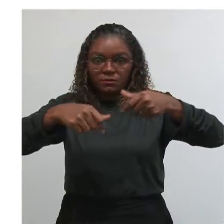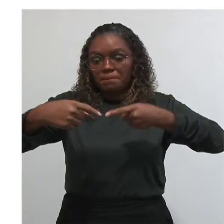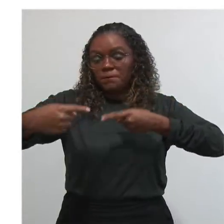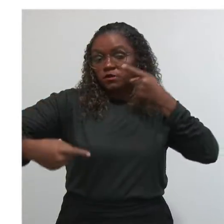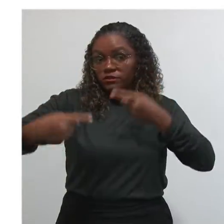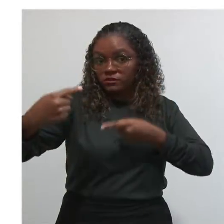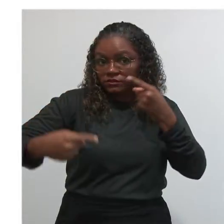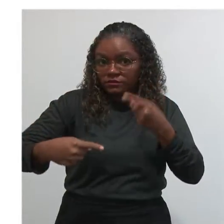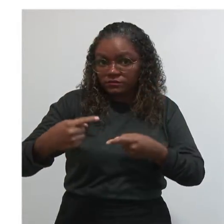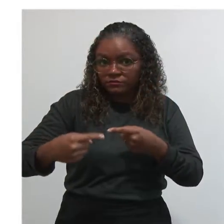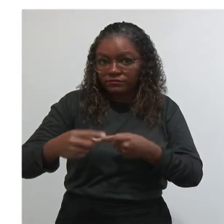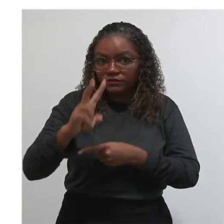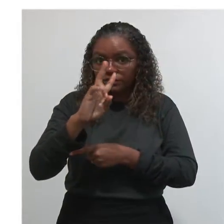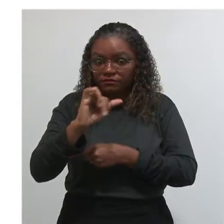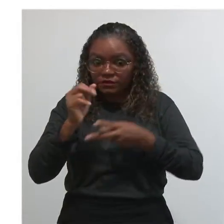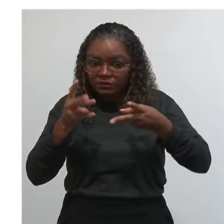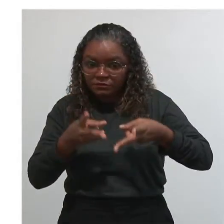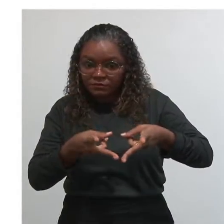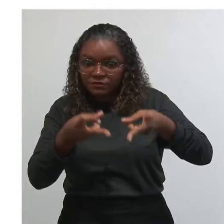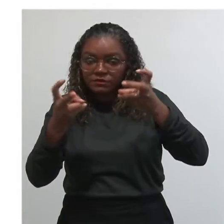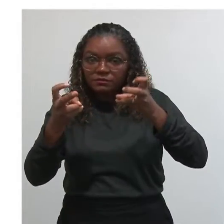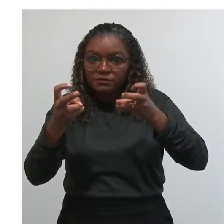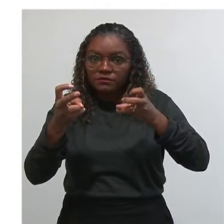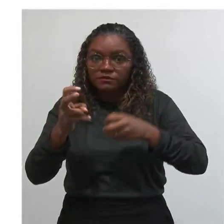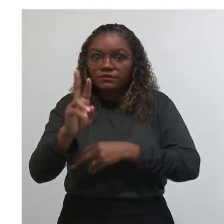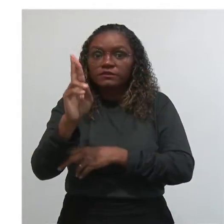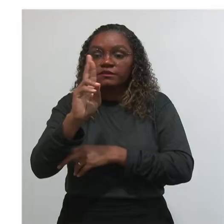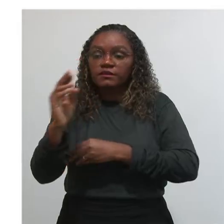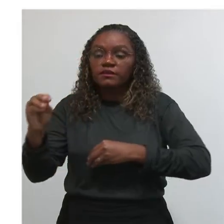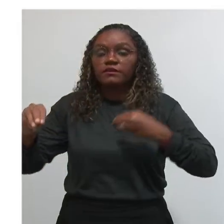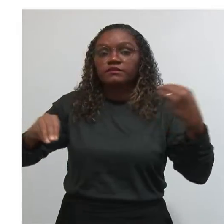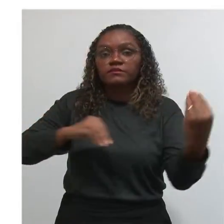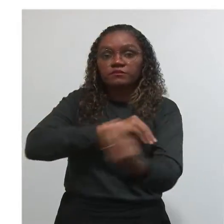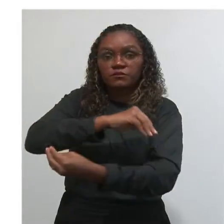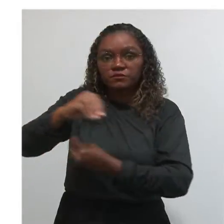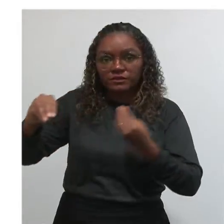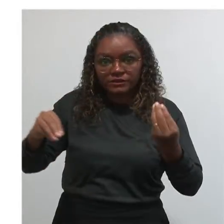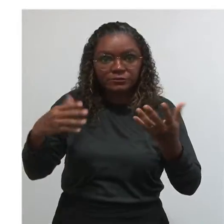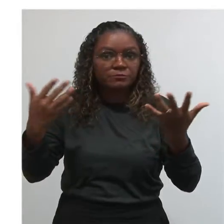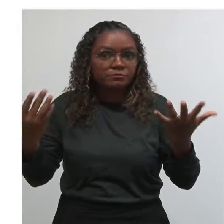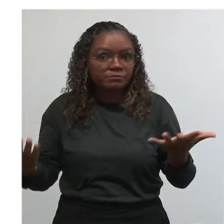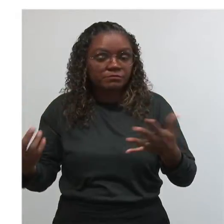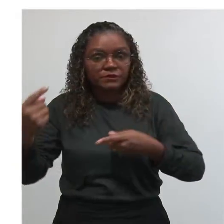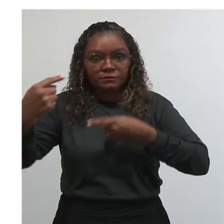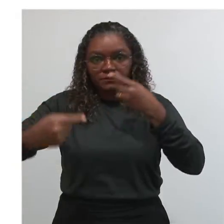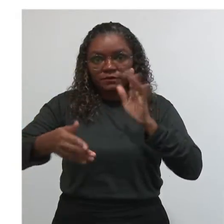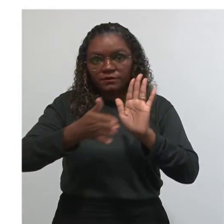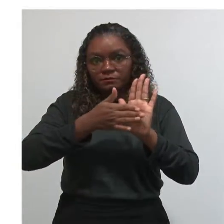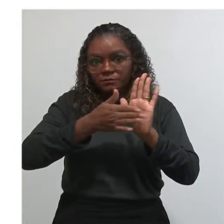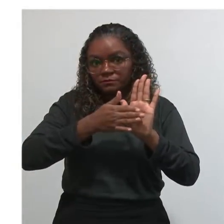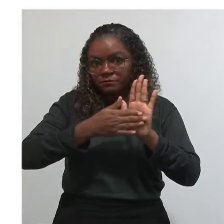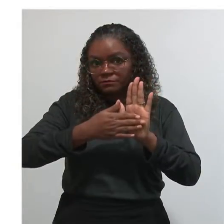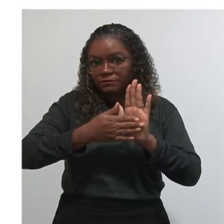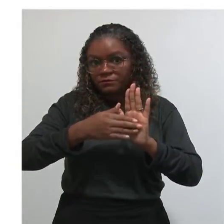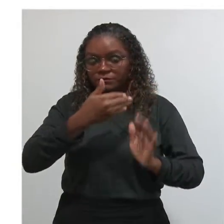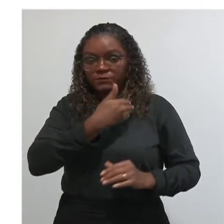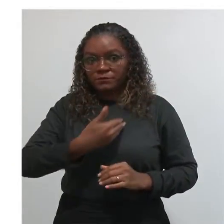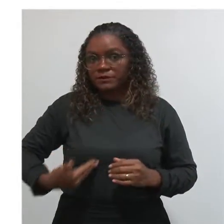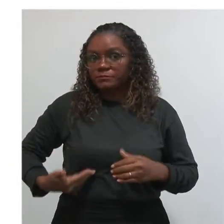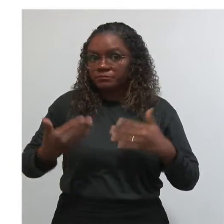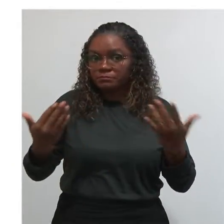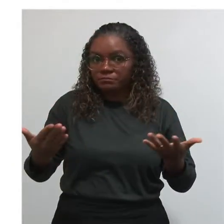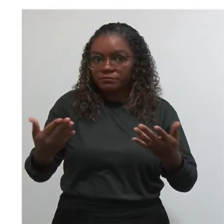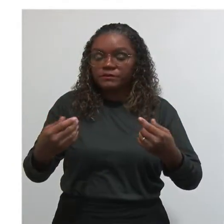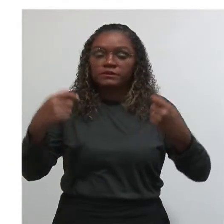ela visa olhar para os atores que estão envolvidos naquela política, né, naquela proposta de política pública, e